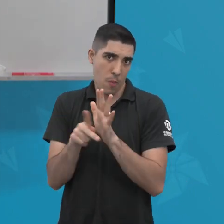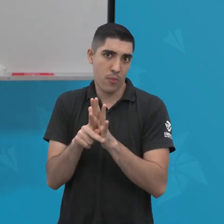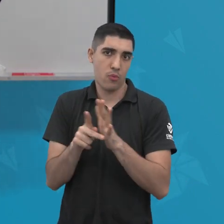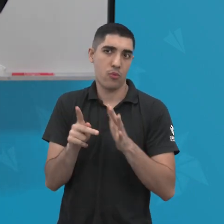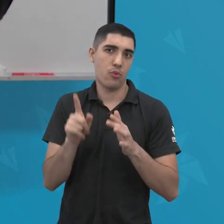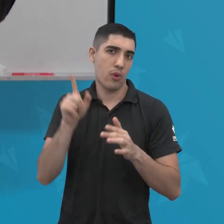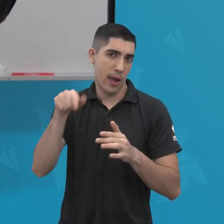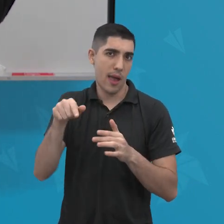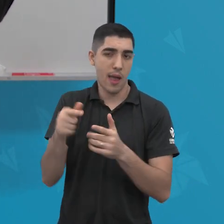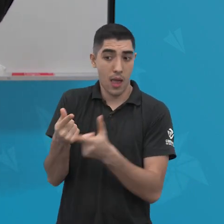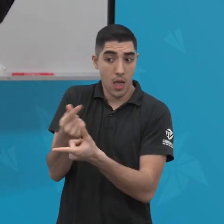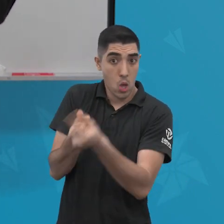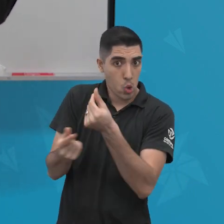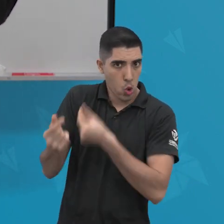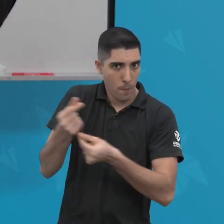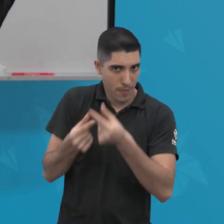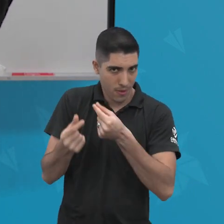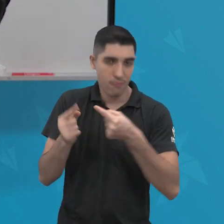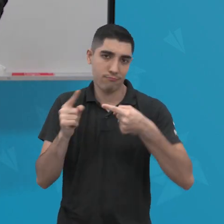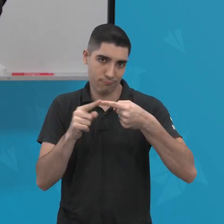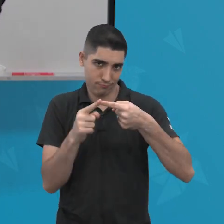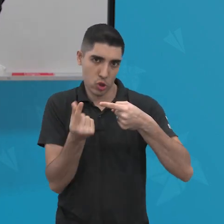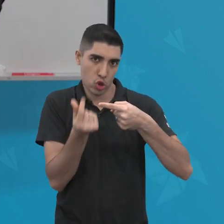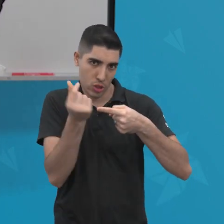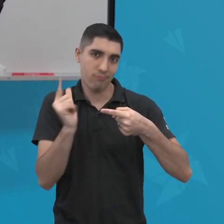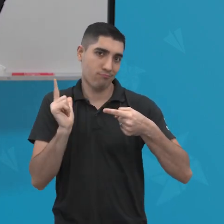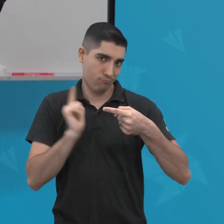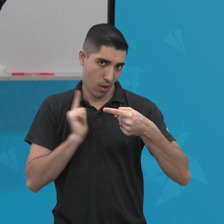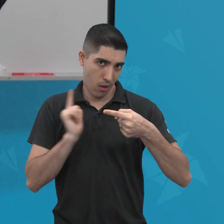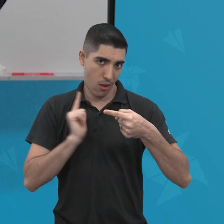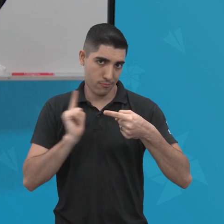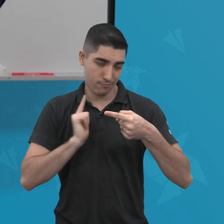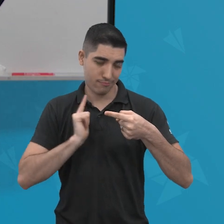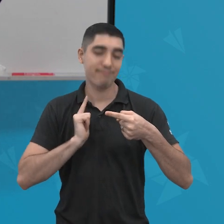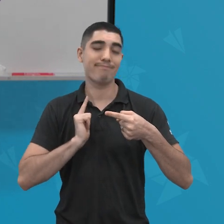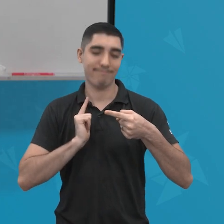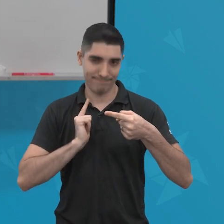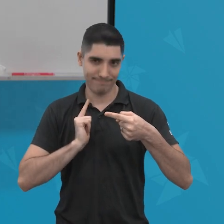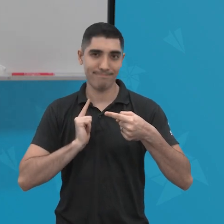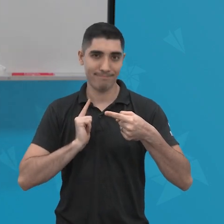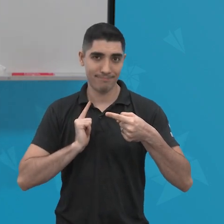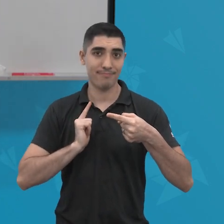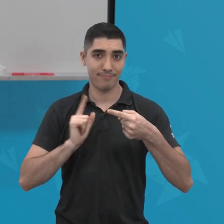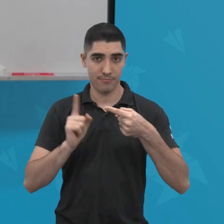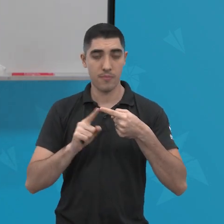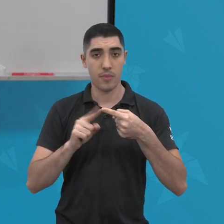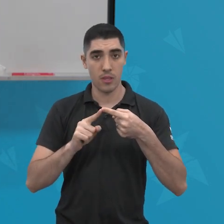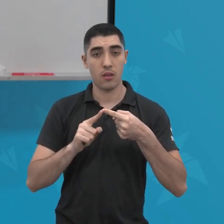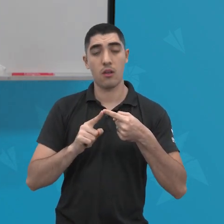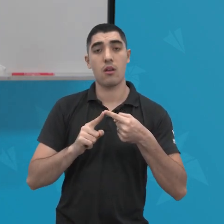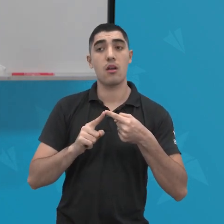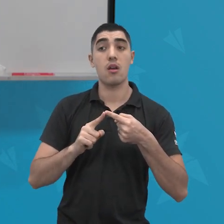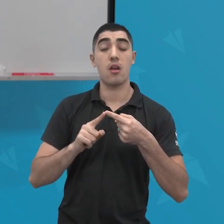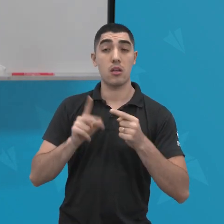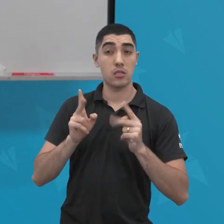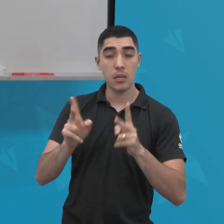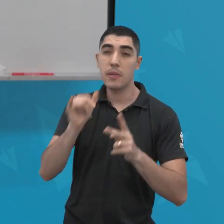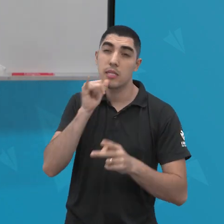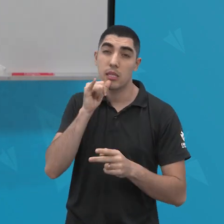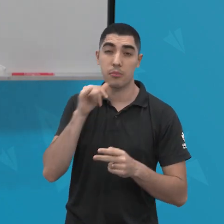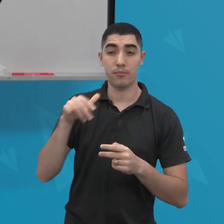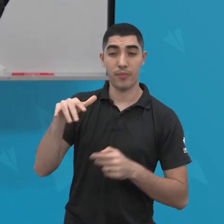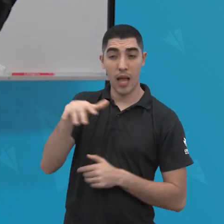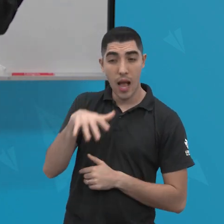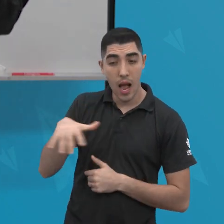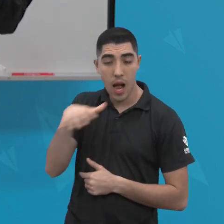estamos falando nos fenômenos de natureza econômica. Muitas vezes elas estão ligadas ao problema do